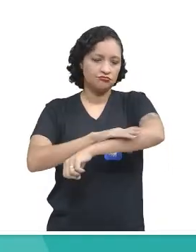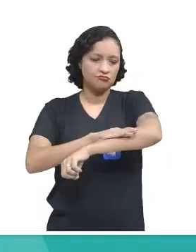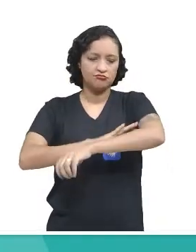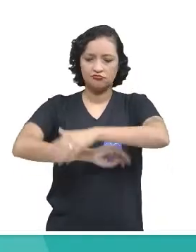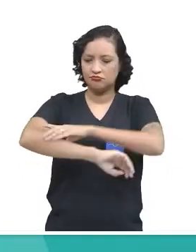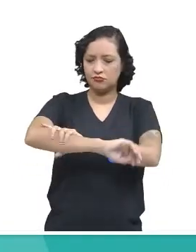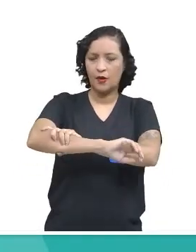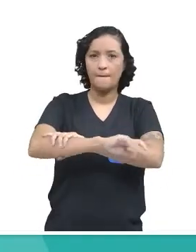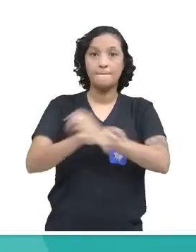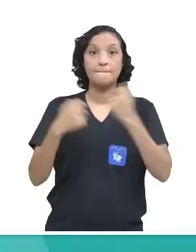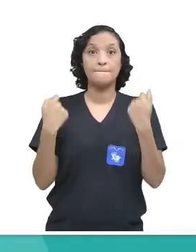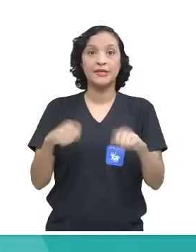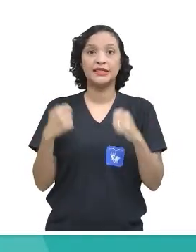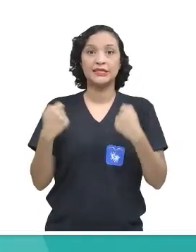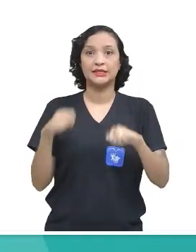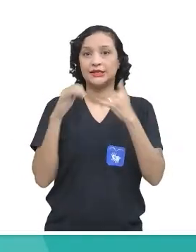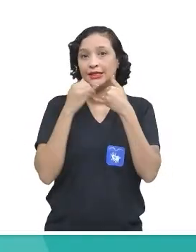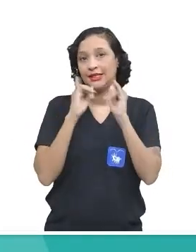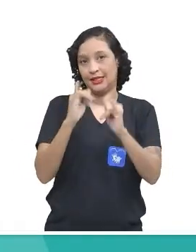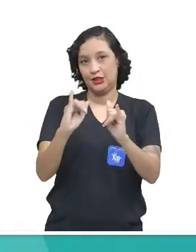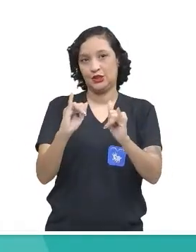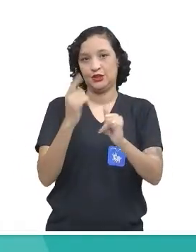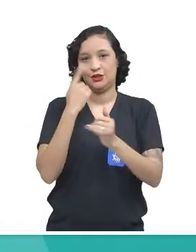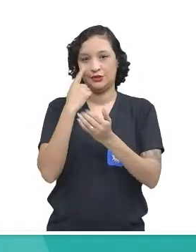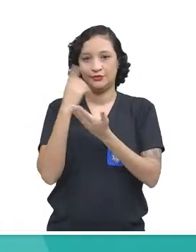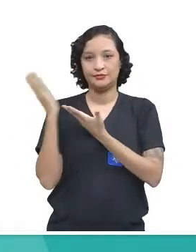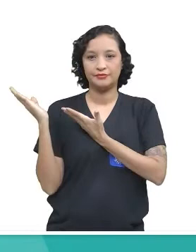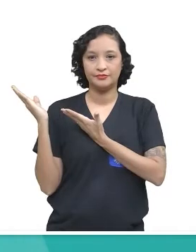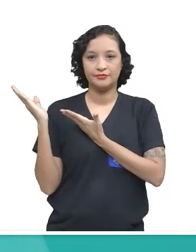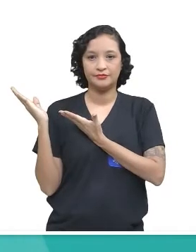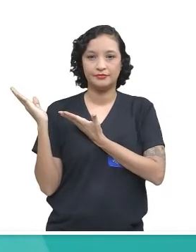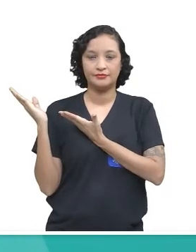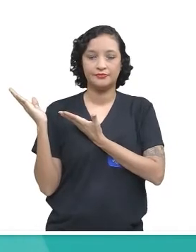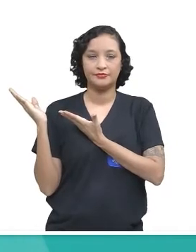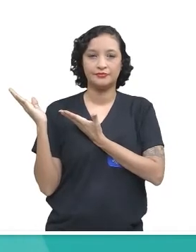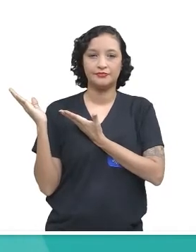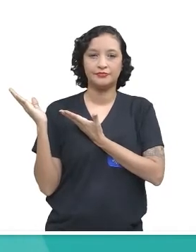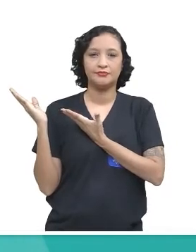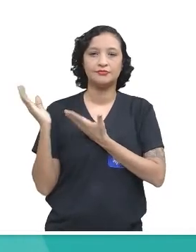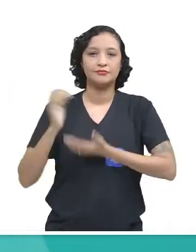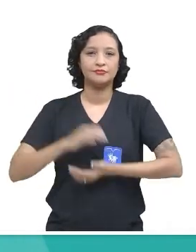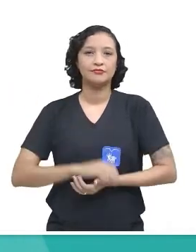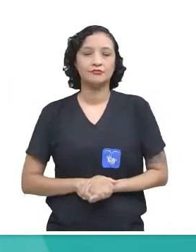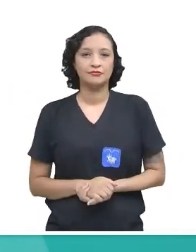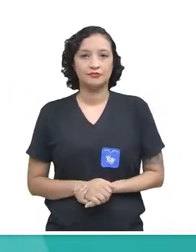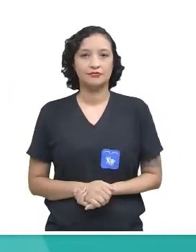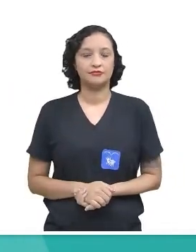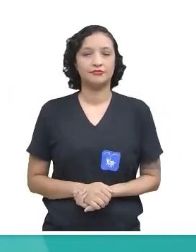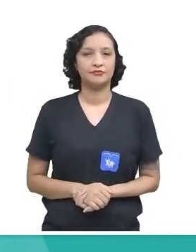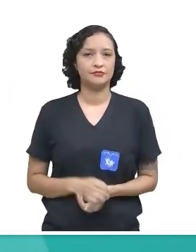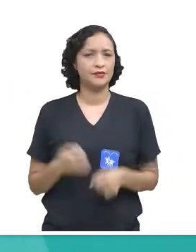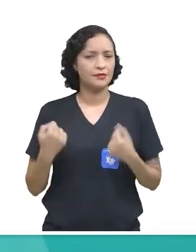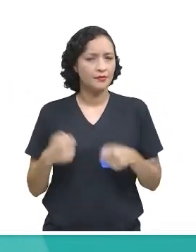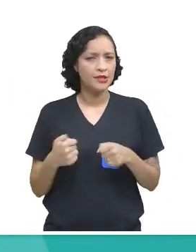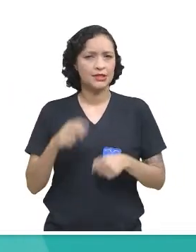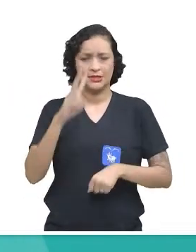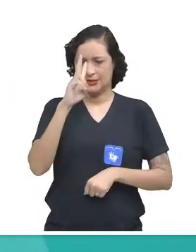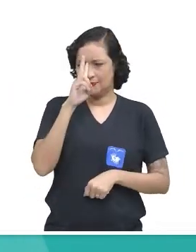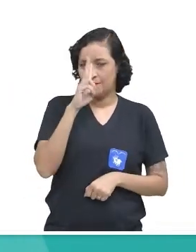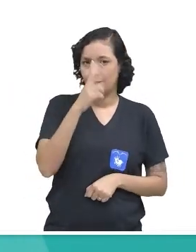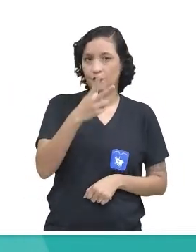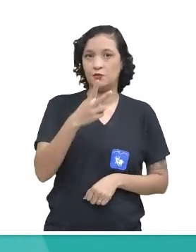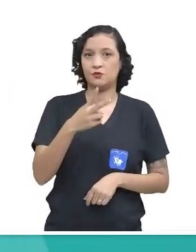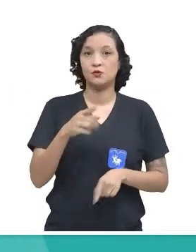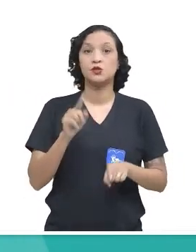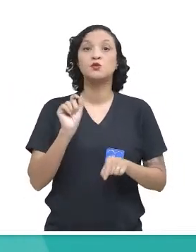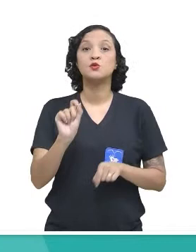mais energia para produzir o movimento, certo? E por conta disso, o nosso pulmão,